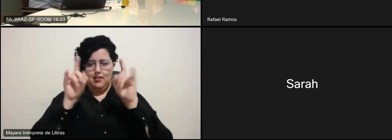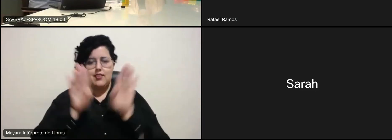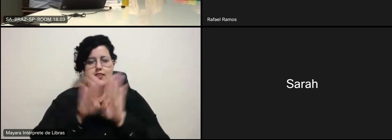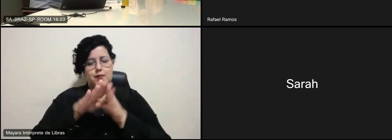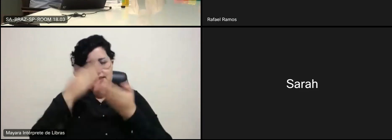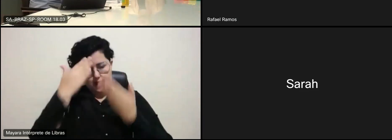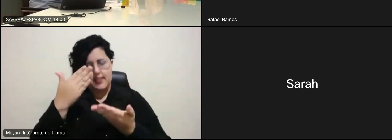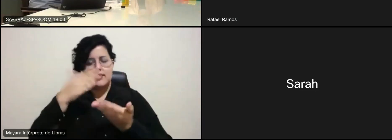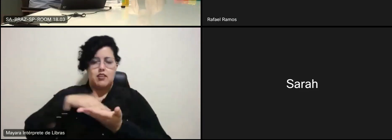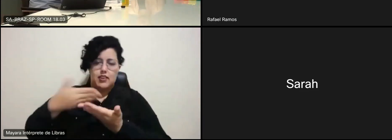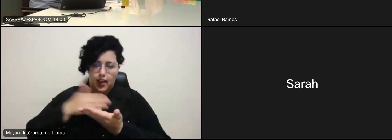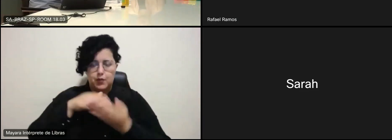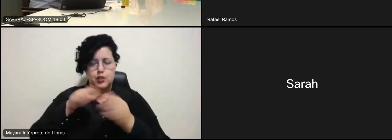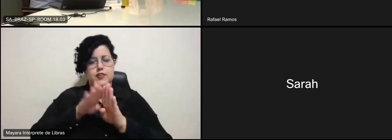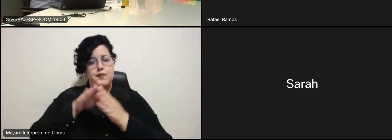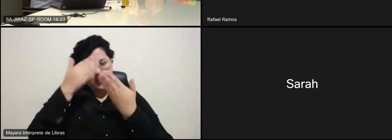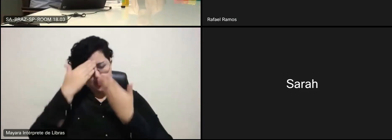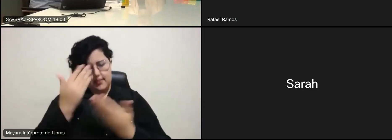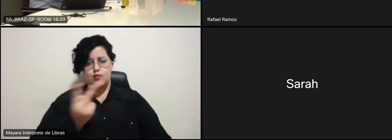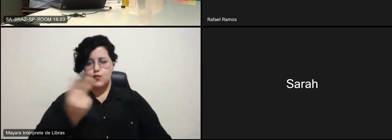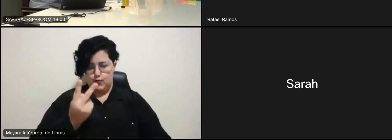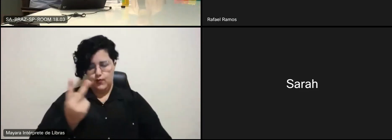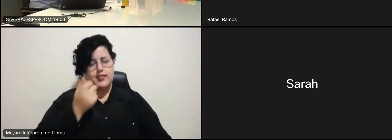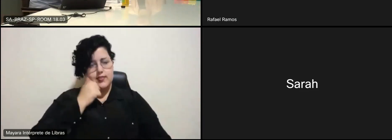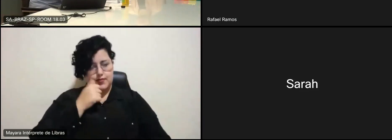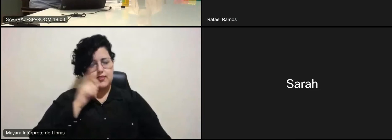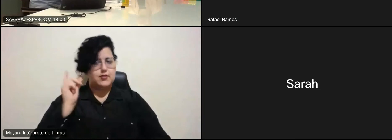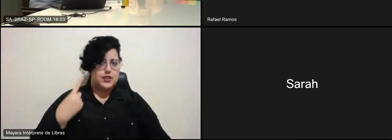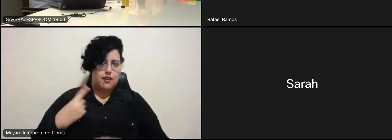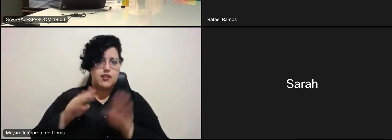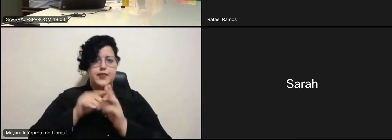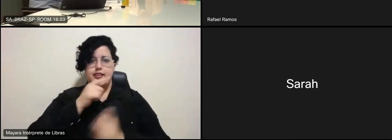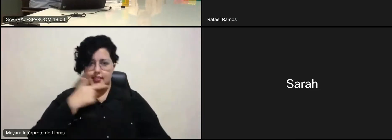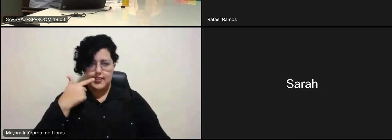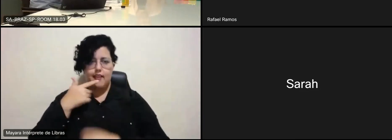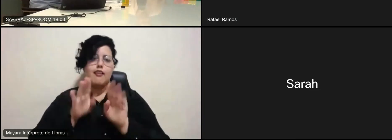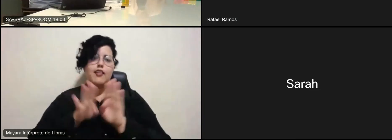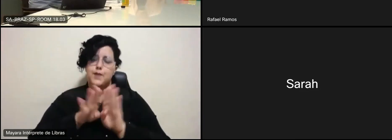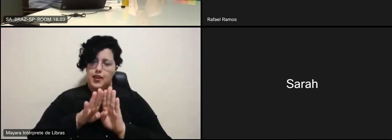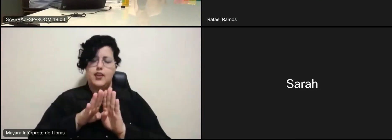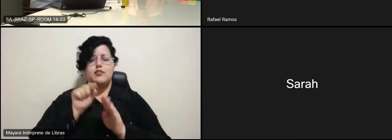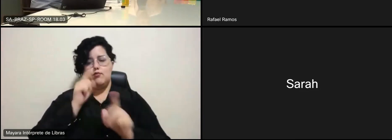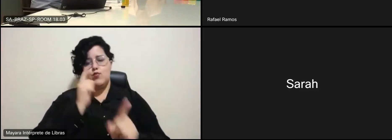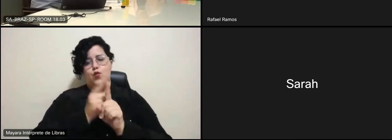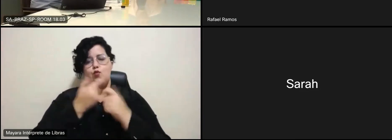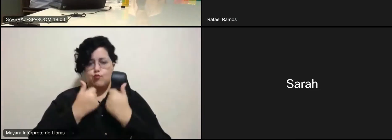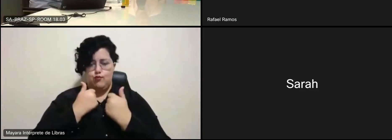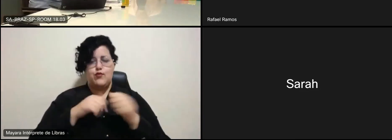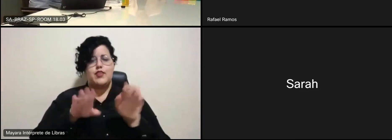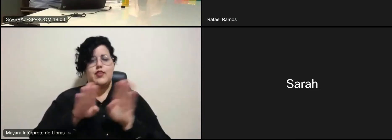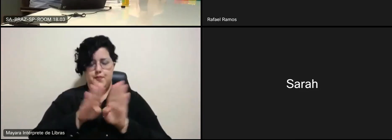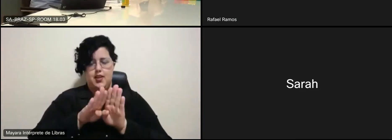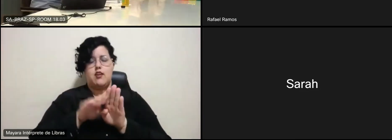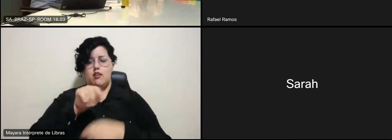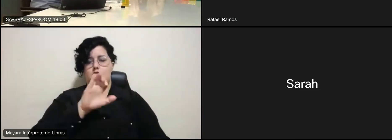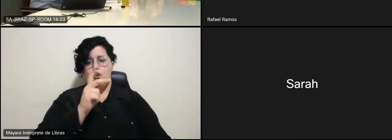Maiara e a Sara, que são as nossas intérpretes de Libra. Foram excepcionais nesse encontro. Agradecer o pessoal da Chubby que